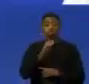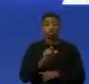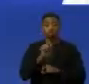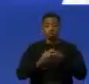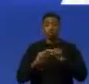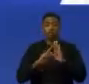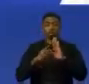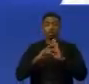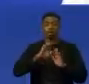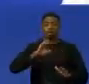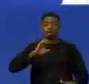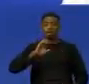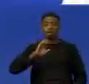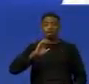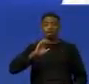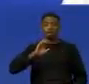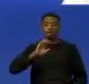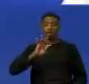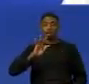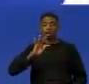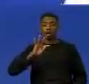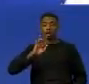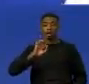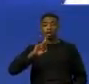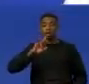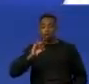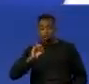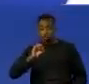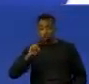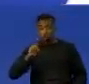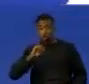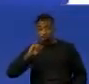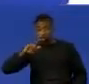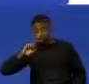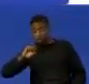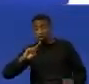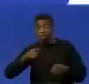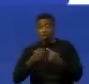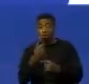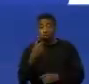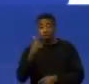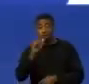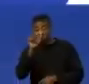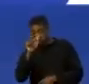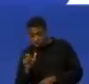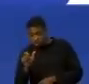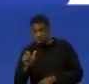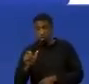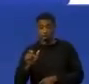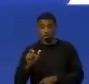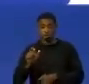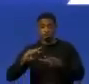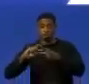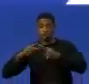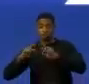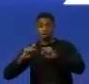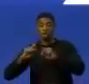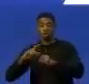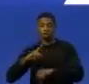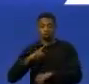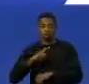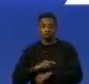são heterozigóticas. Só que em uma menina, o X, com o gene dominante, ele